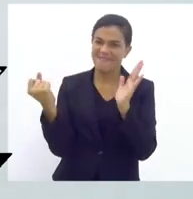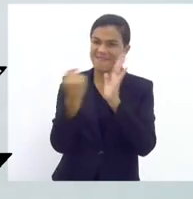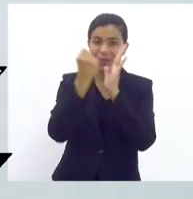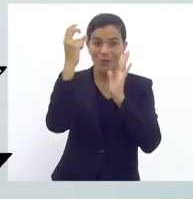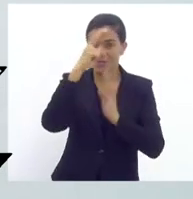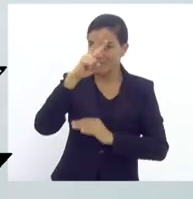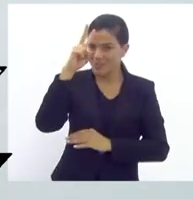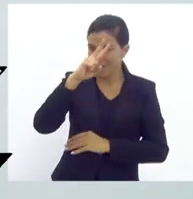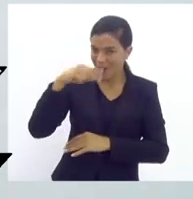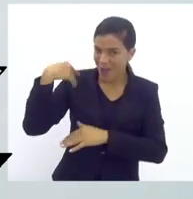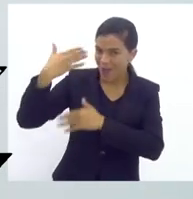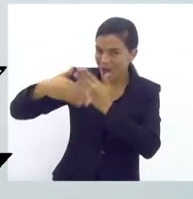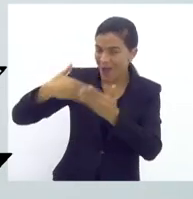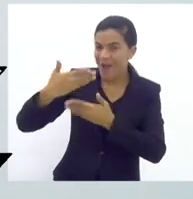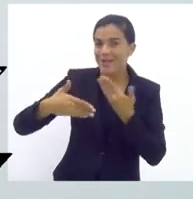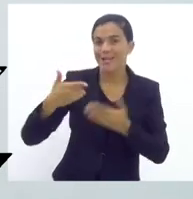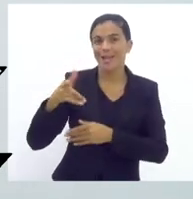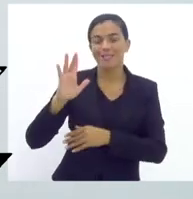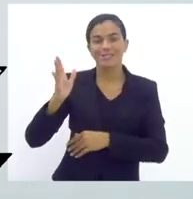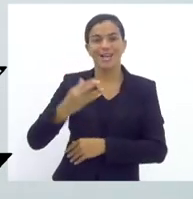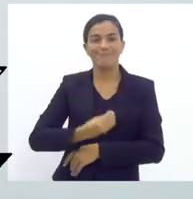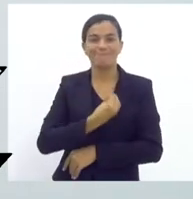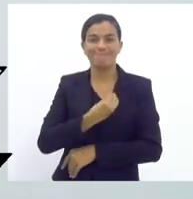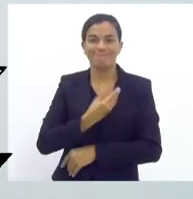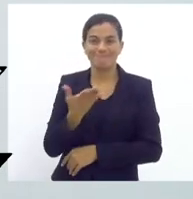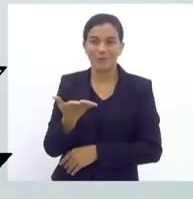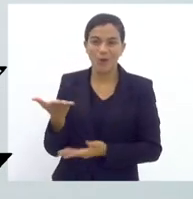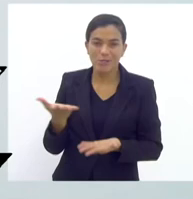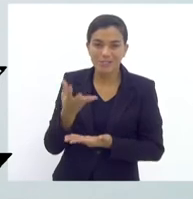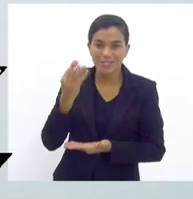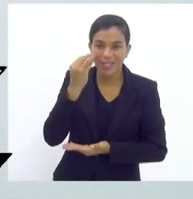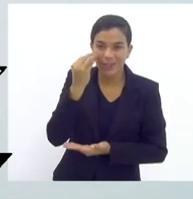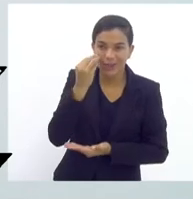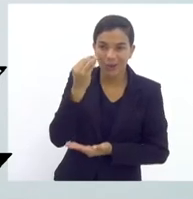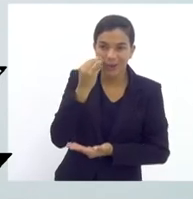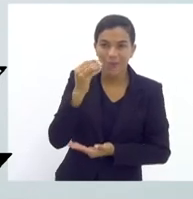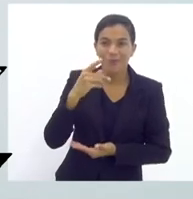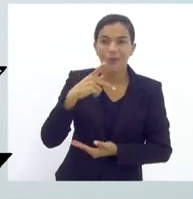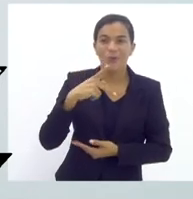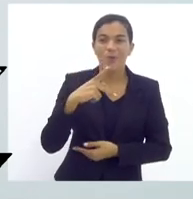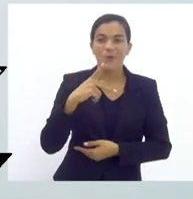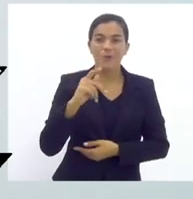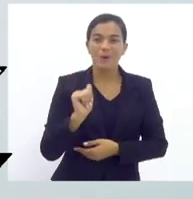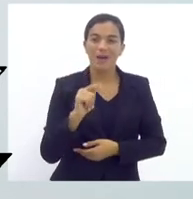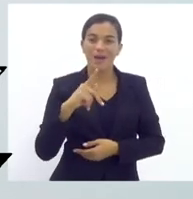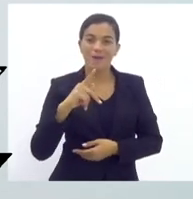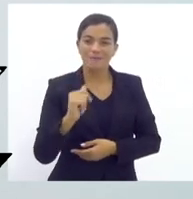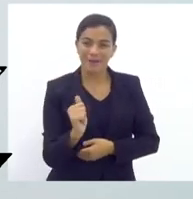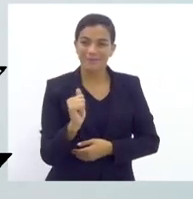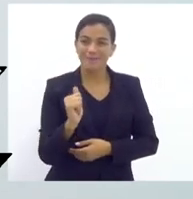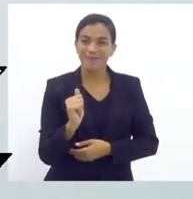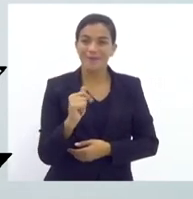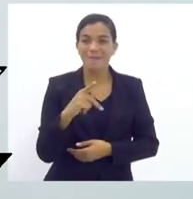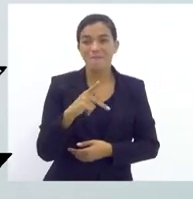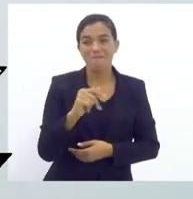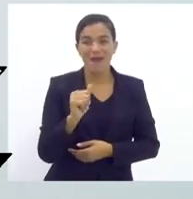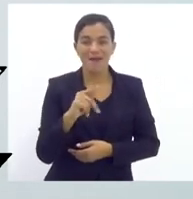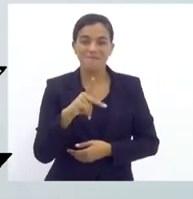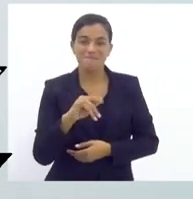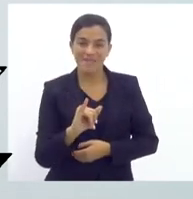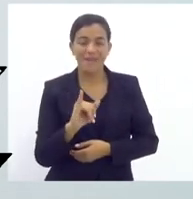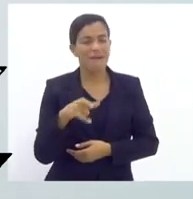que passam por lá que Inclusive a gente tentou trazer hoje para audiência o Papa né que é um papi que é um